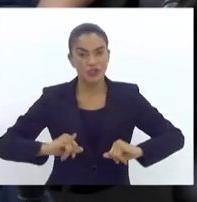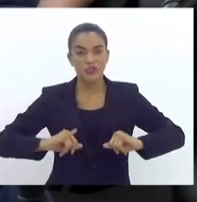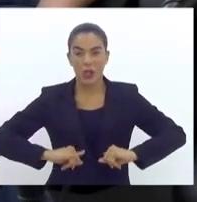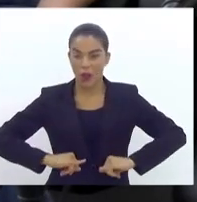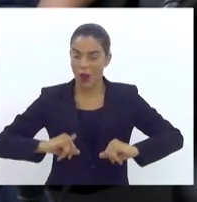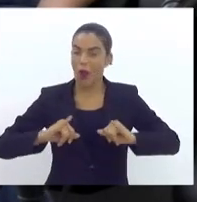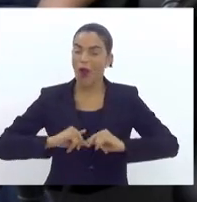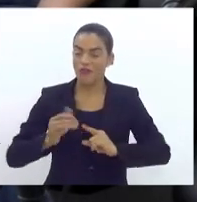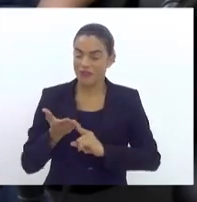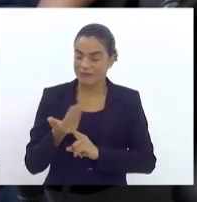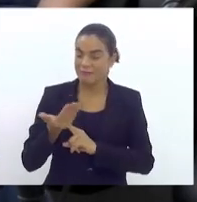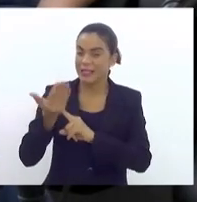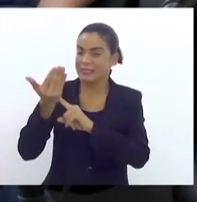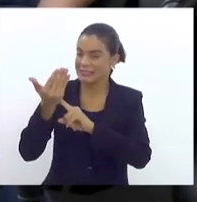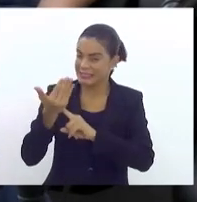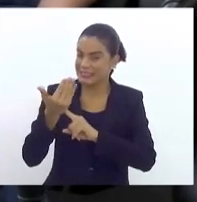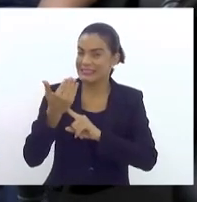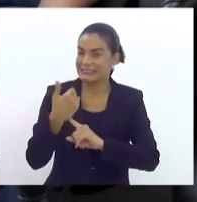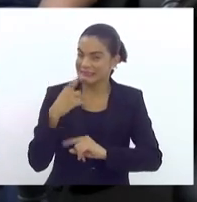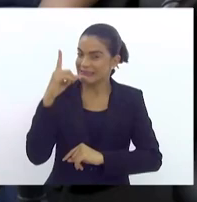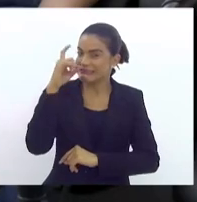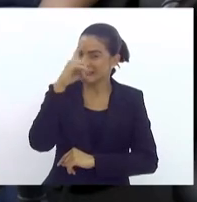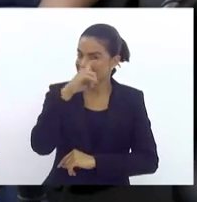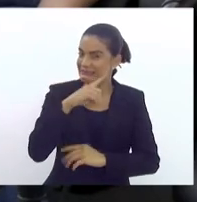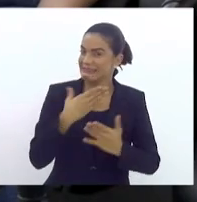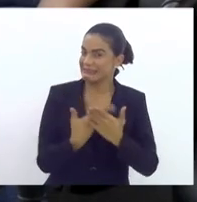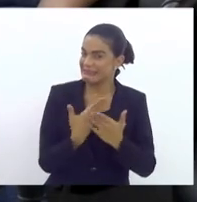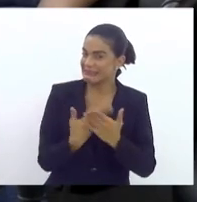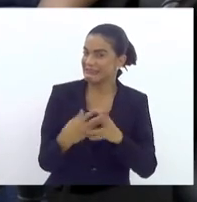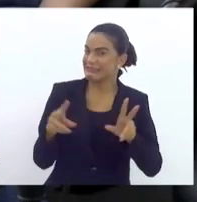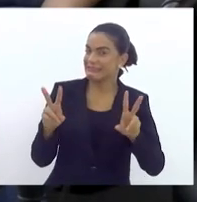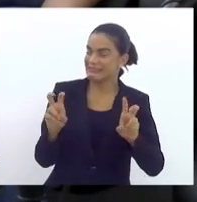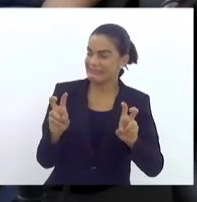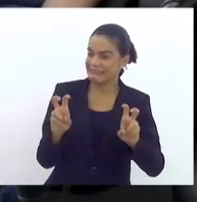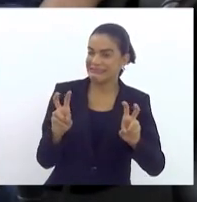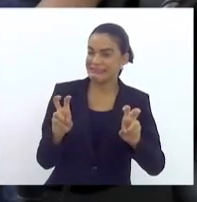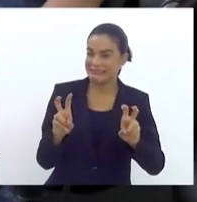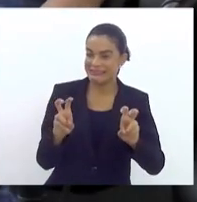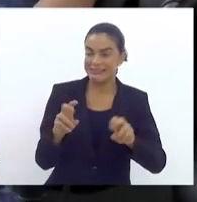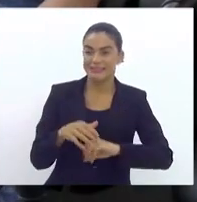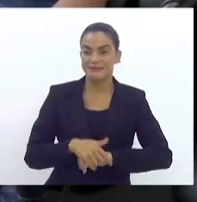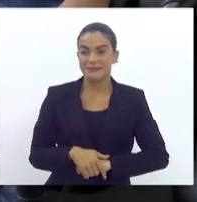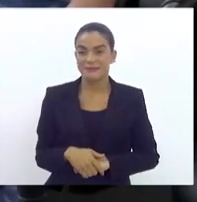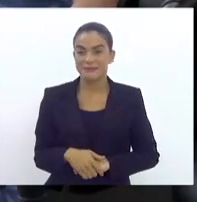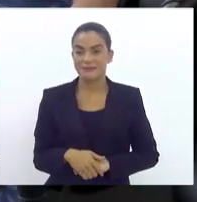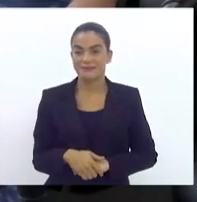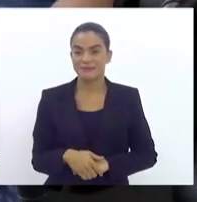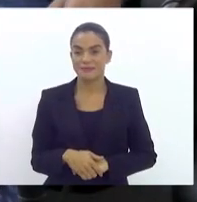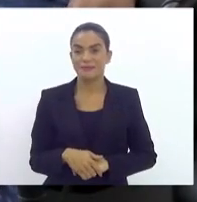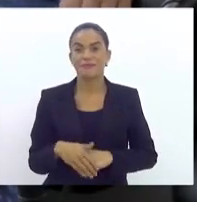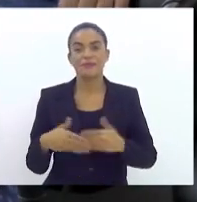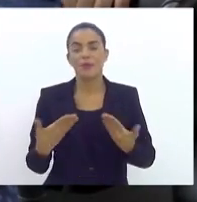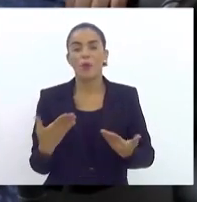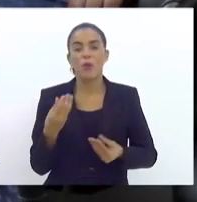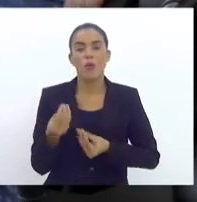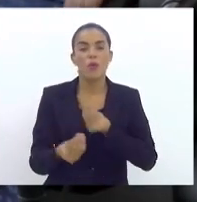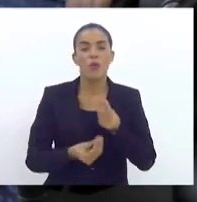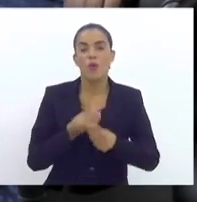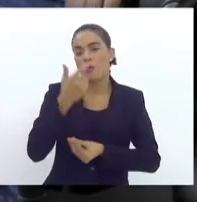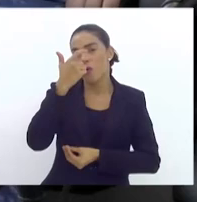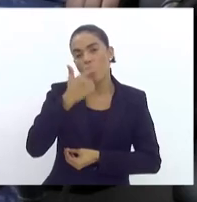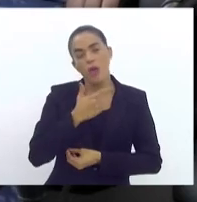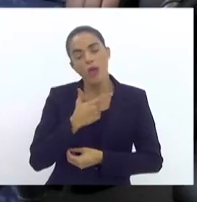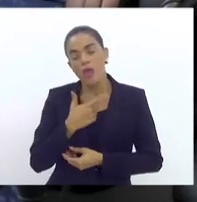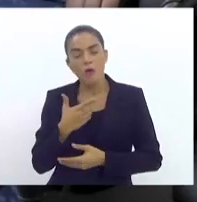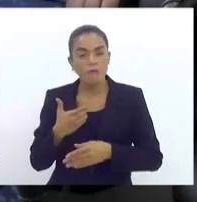tecnológico difícil é estudar essa matéria sem o percalços né então como é que eu cheguei nos